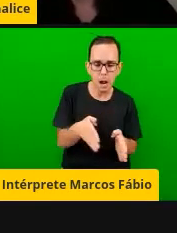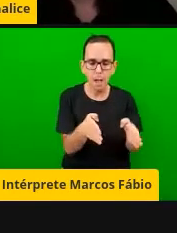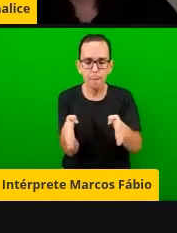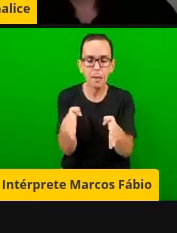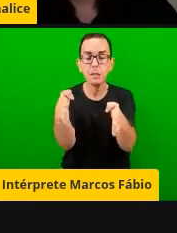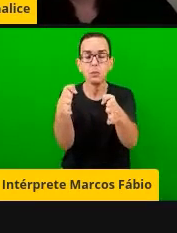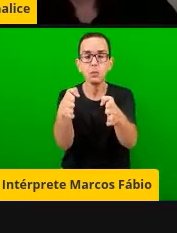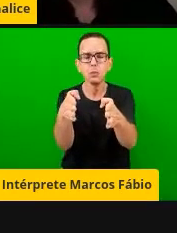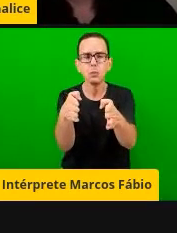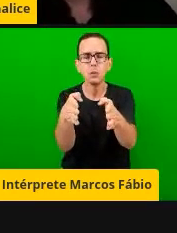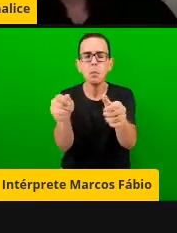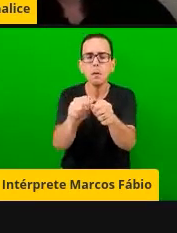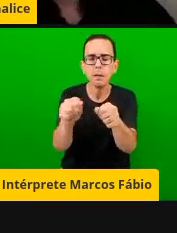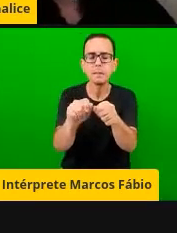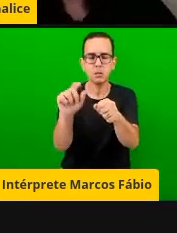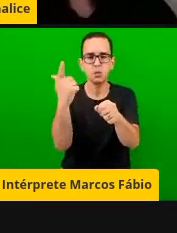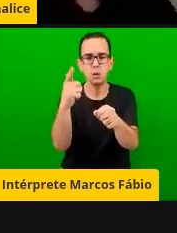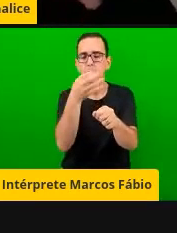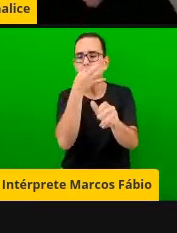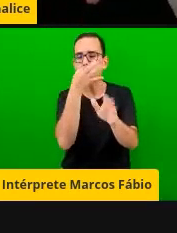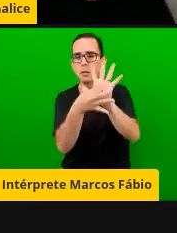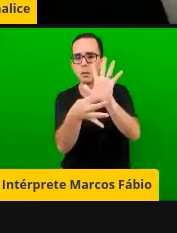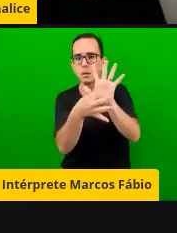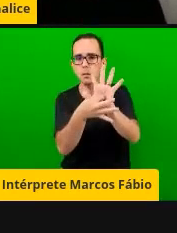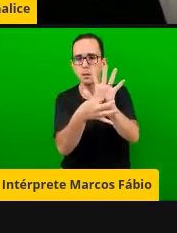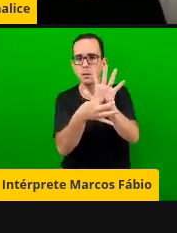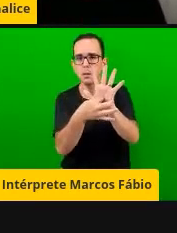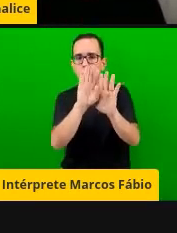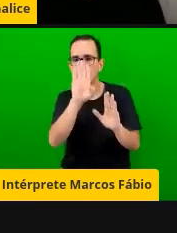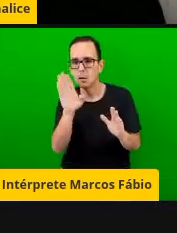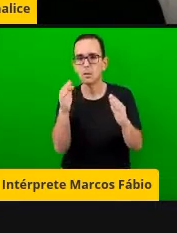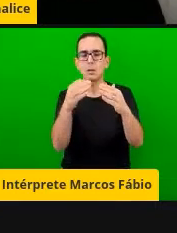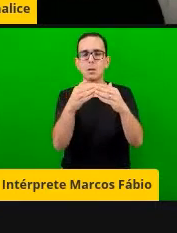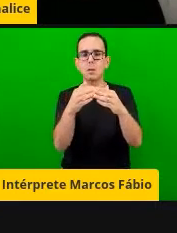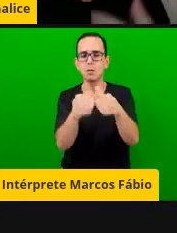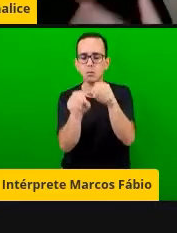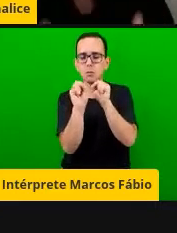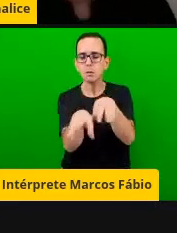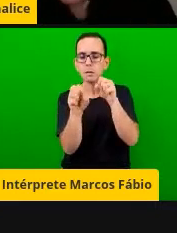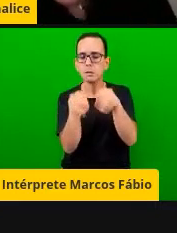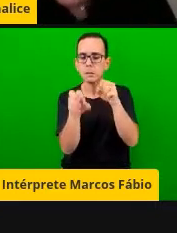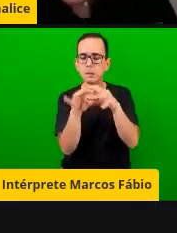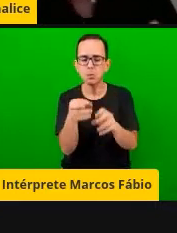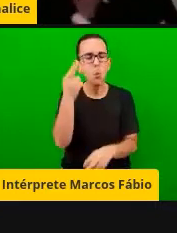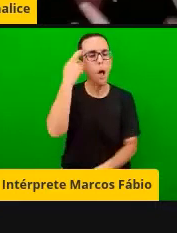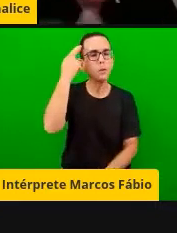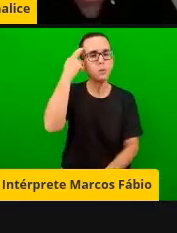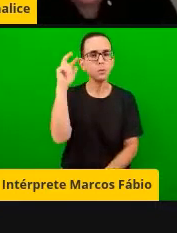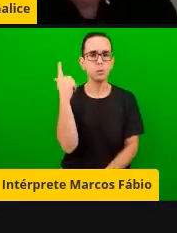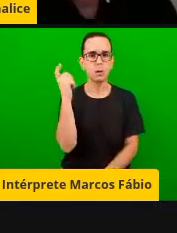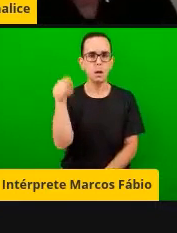a geografia, ela propõe aí o desenvolvimento por meio, né, do ensino por meio do raciocínio geográfico. Então, esse